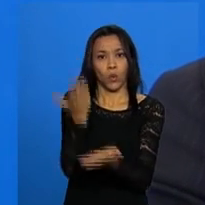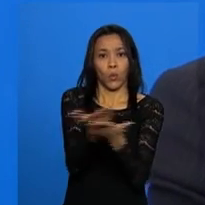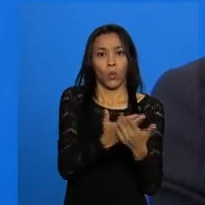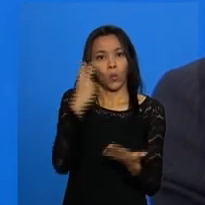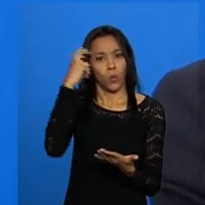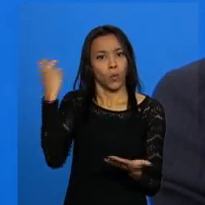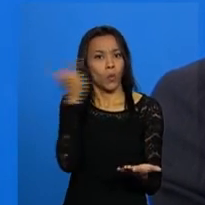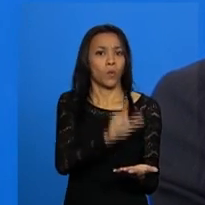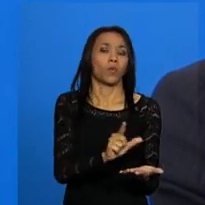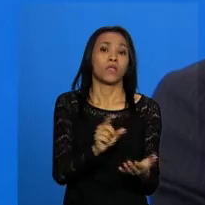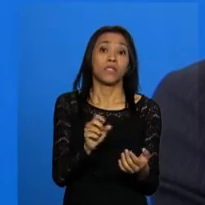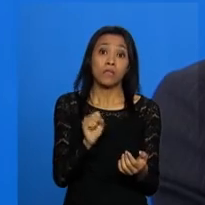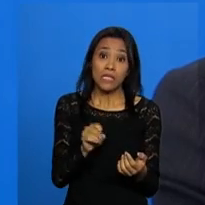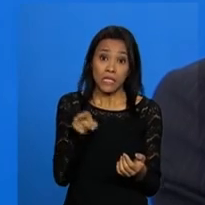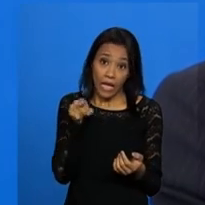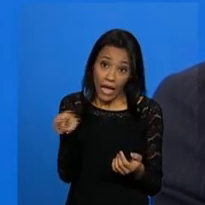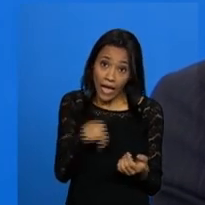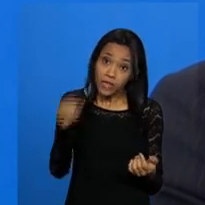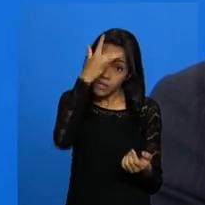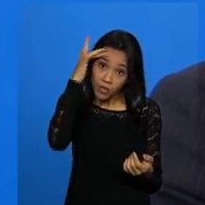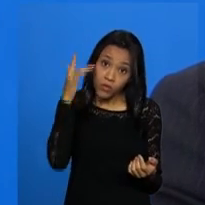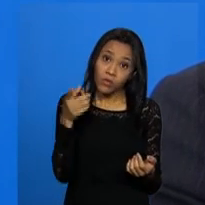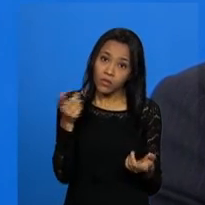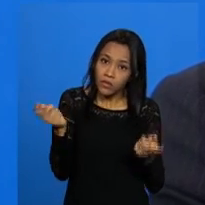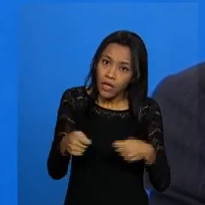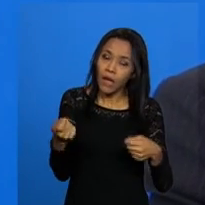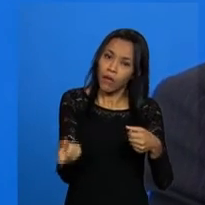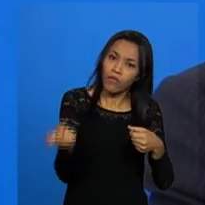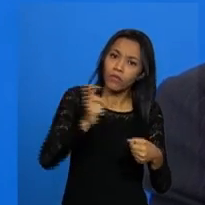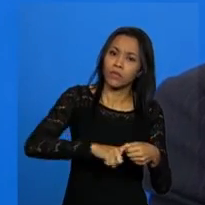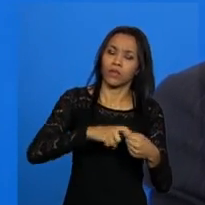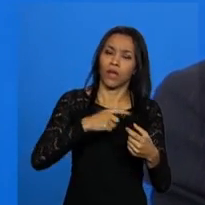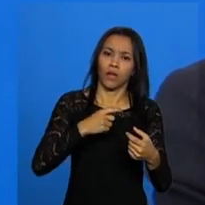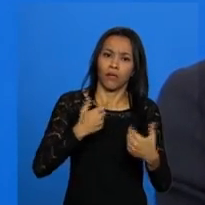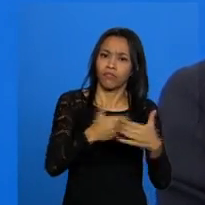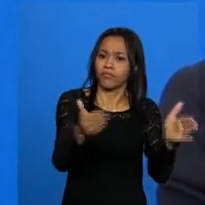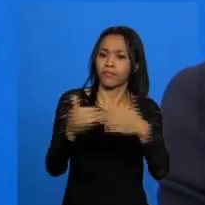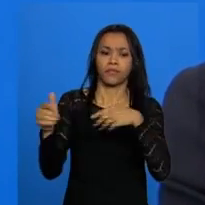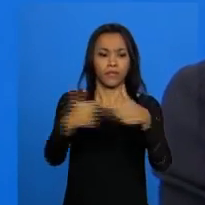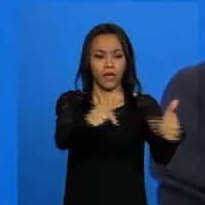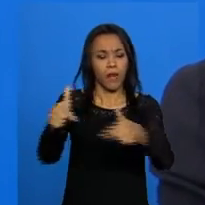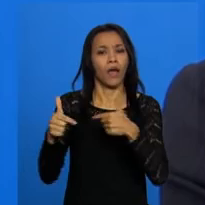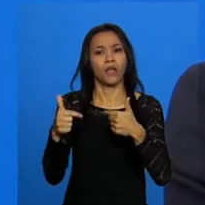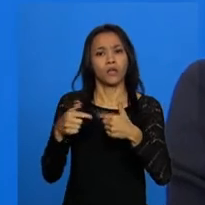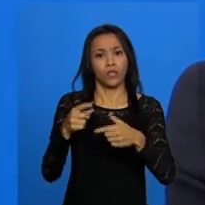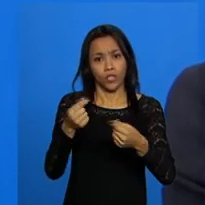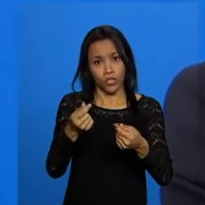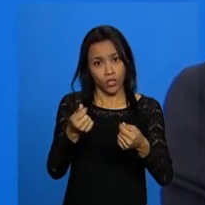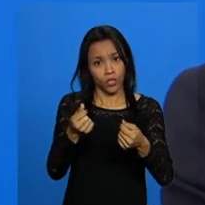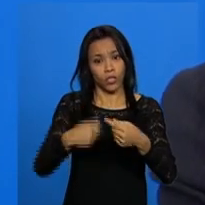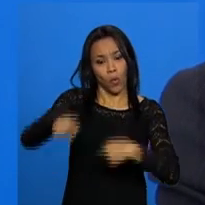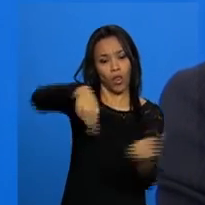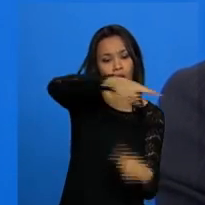se eles podem, por algum mecanismo legal, retornar à atividade econômica produtiva, gerar emprego, gerar renda e fazer circular riqueza, esse é